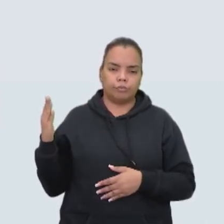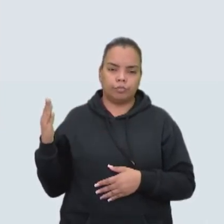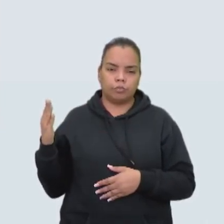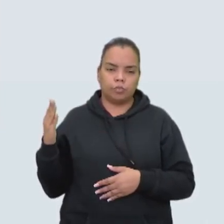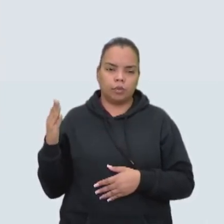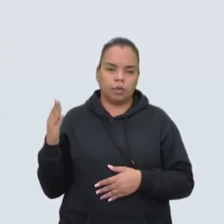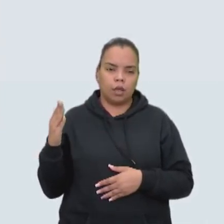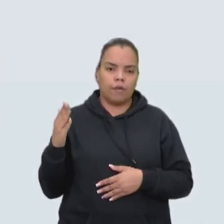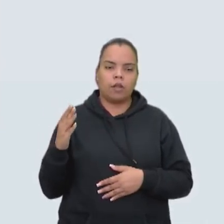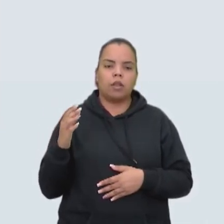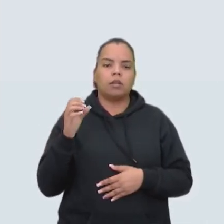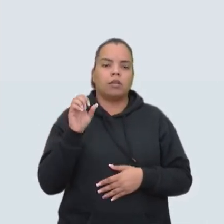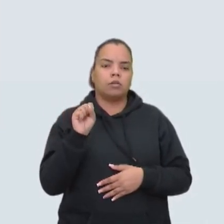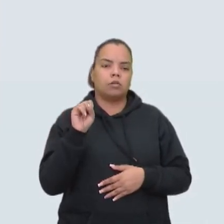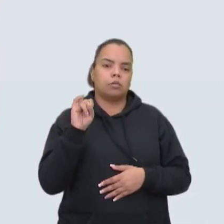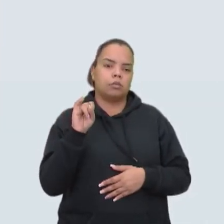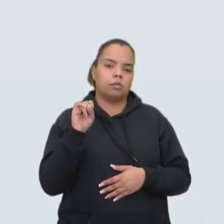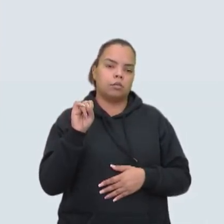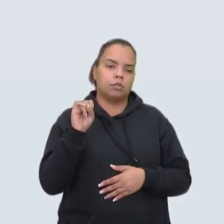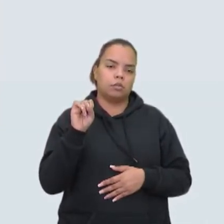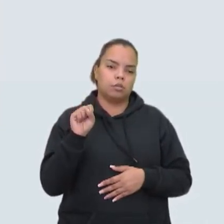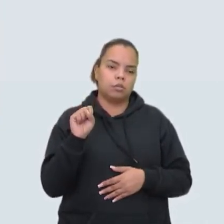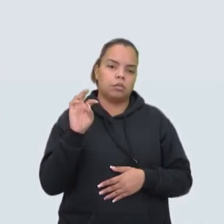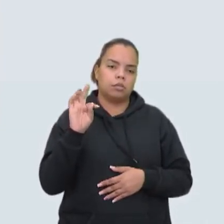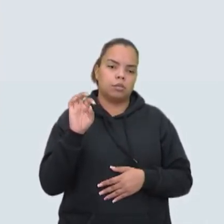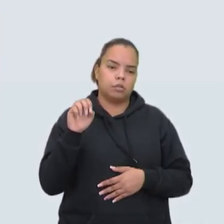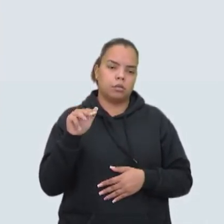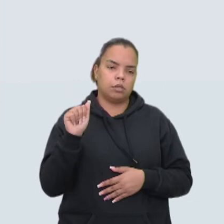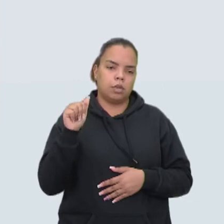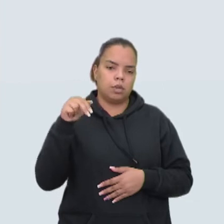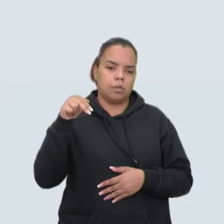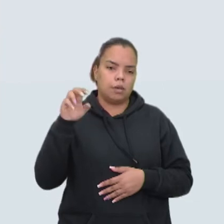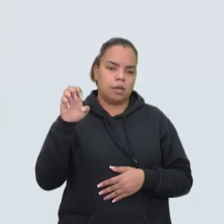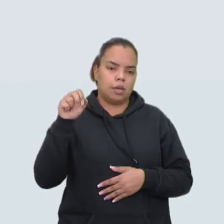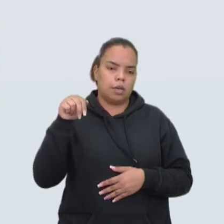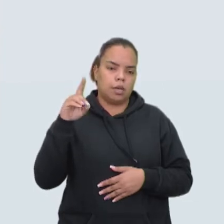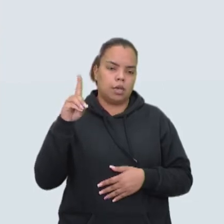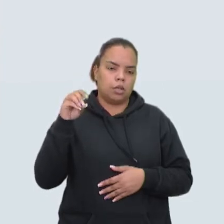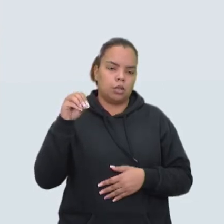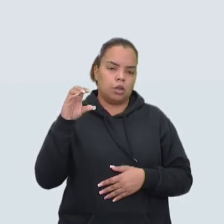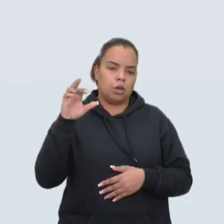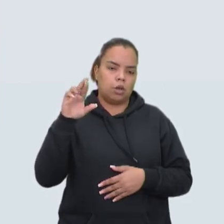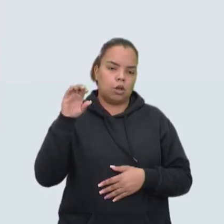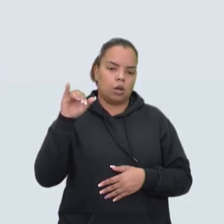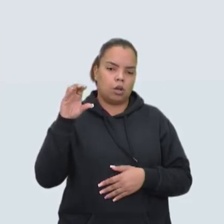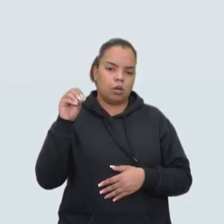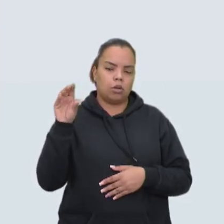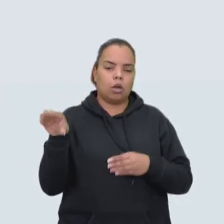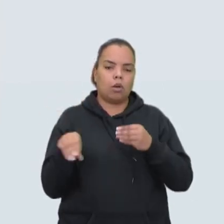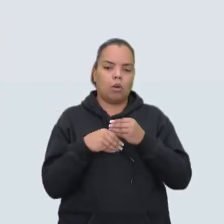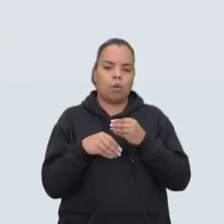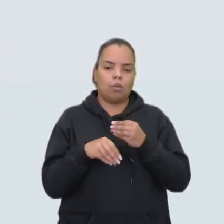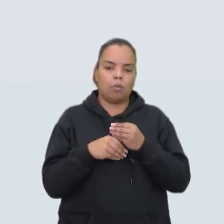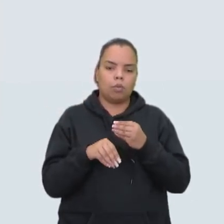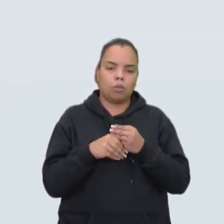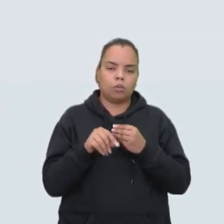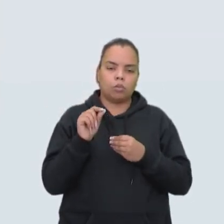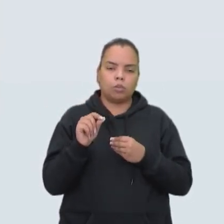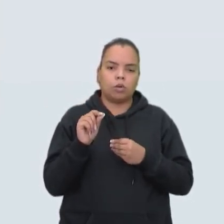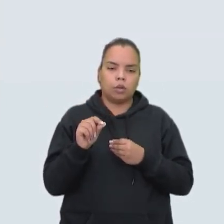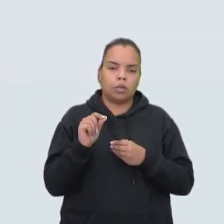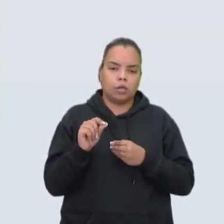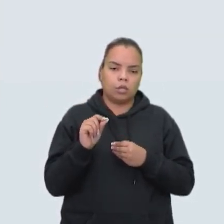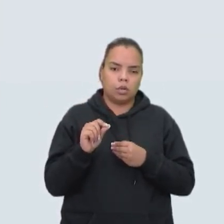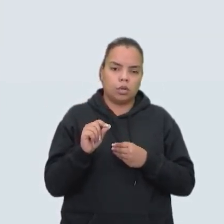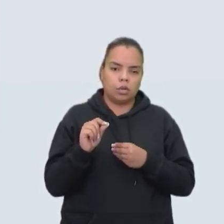sistema endócrino, a estrutura do sistema endócrino, que é composto por órgãos e glândulas que são responsáveis por secretar